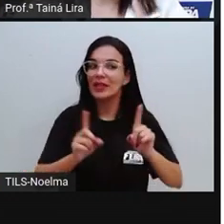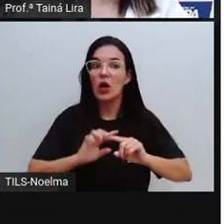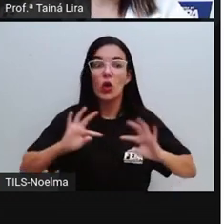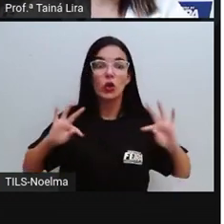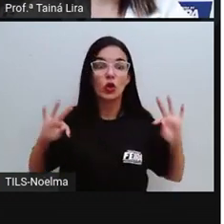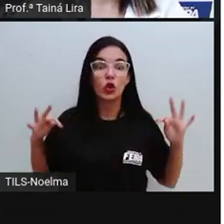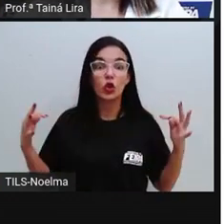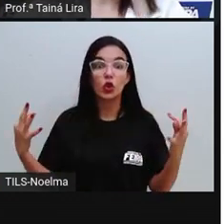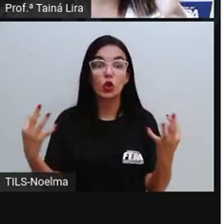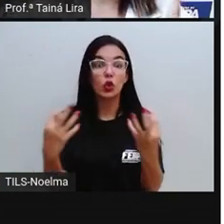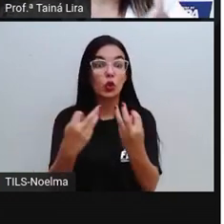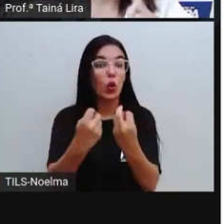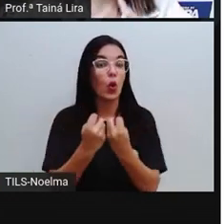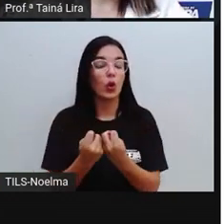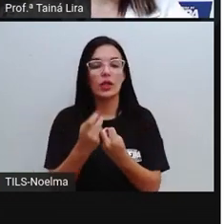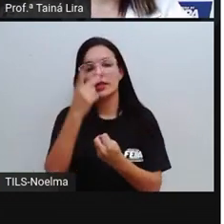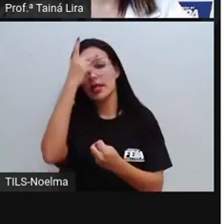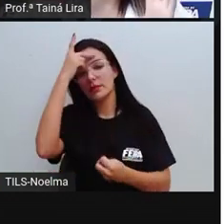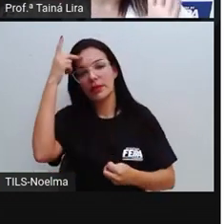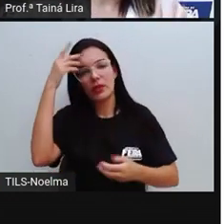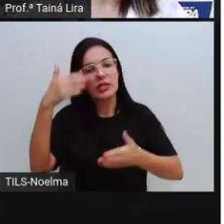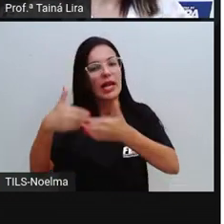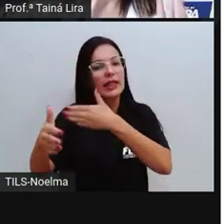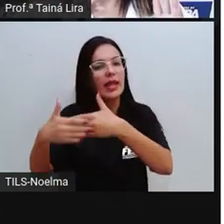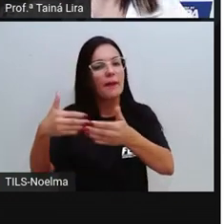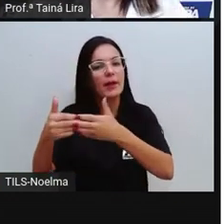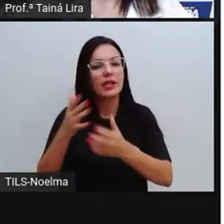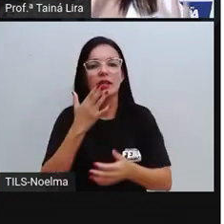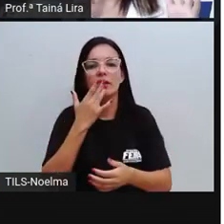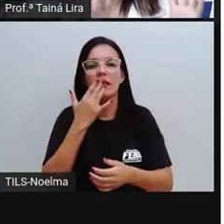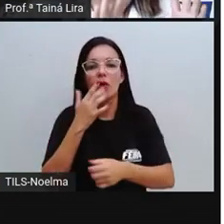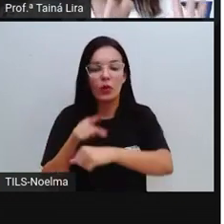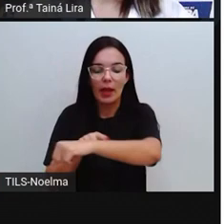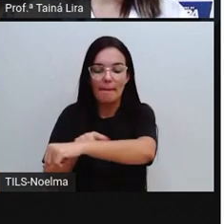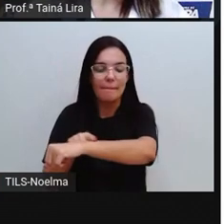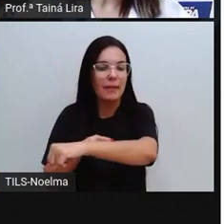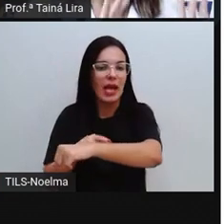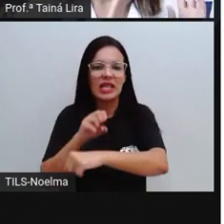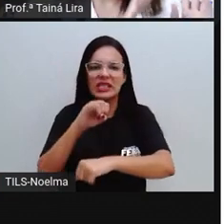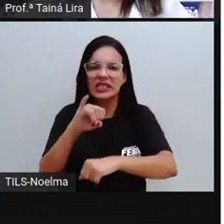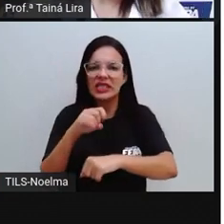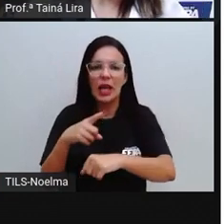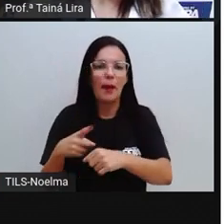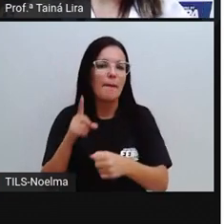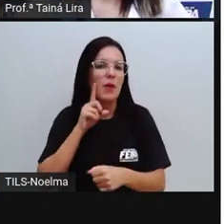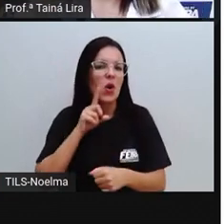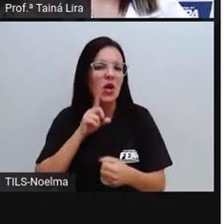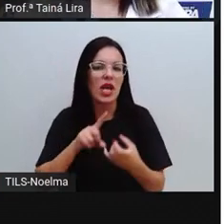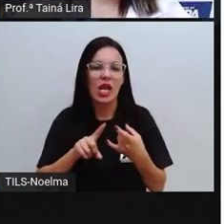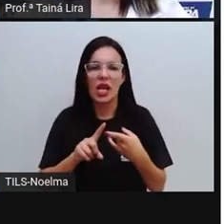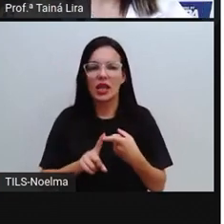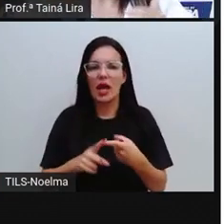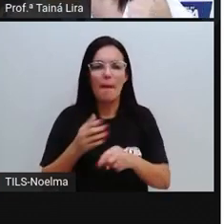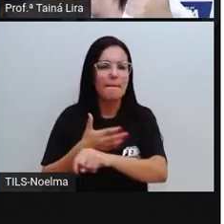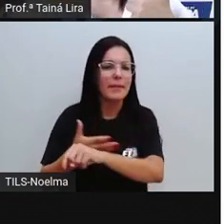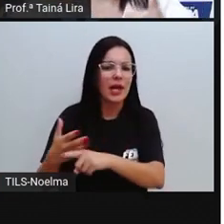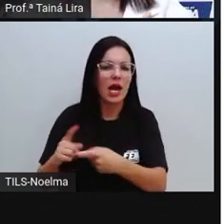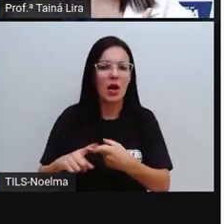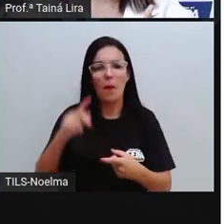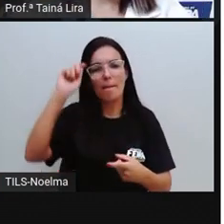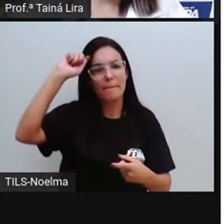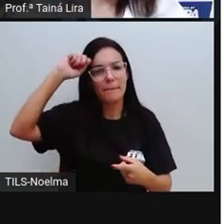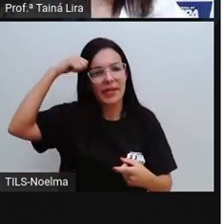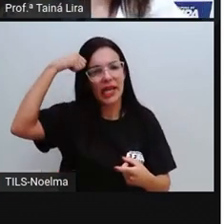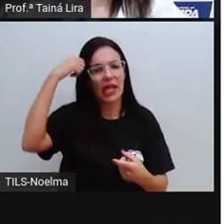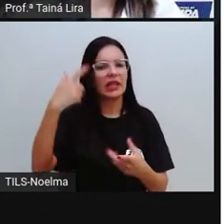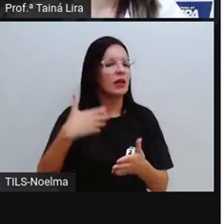Todo mundo, independente da cor da pele, tem que cuidar, tá? Tem que ter cuidado com a pele ali na hora de tomar sol,